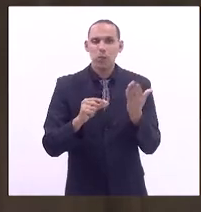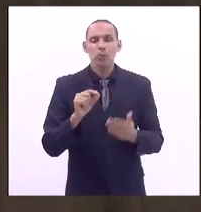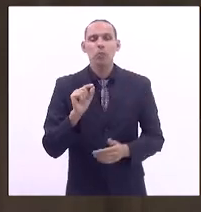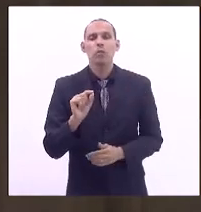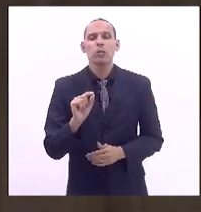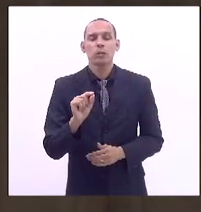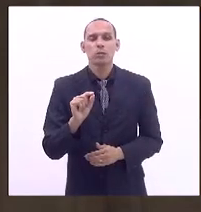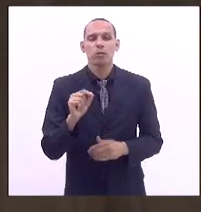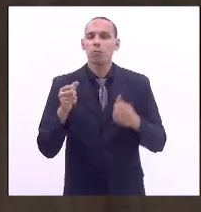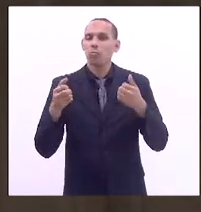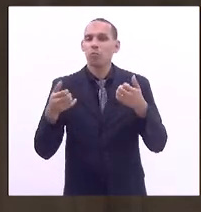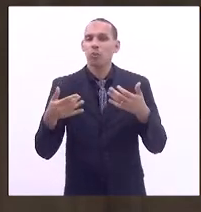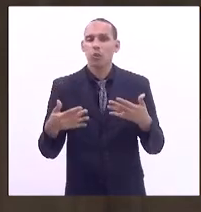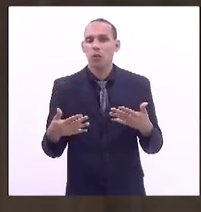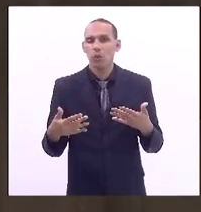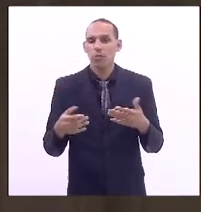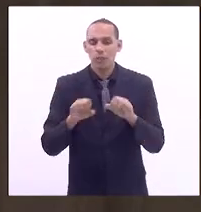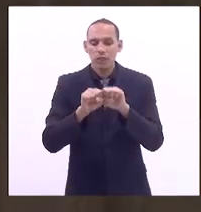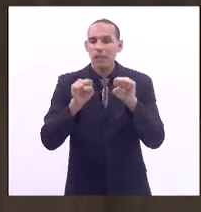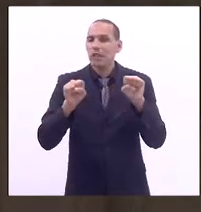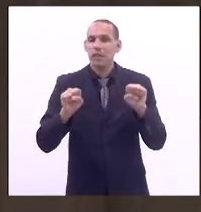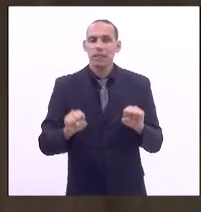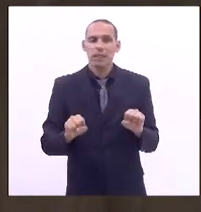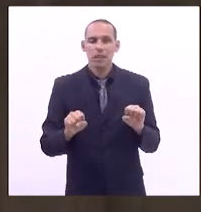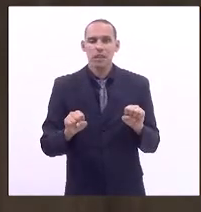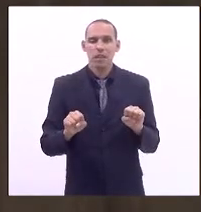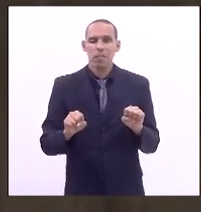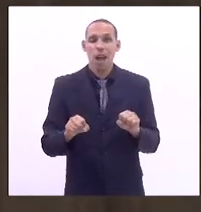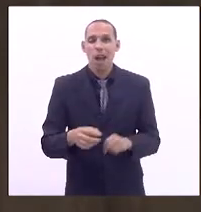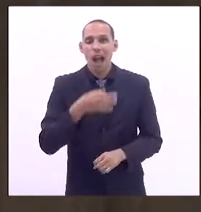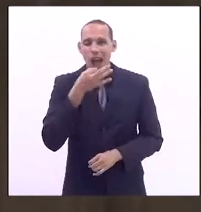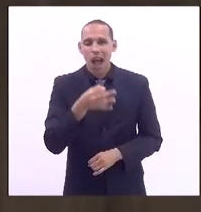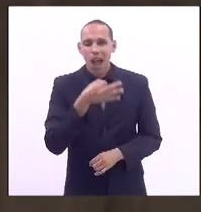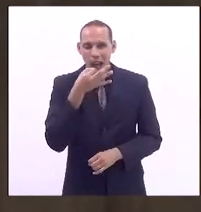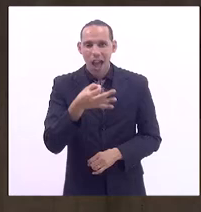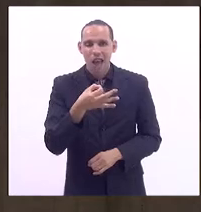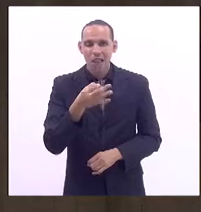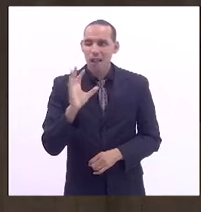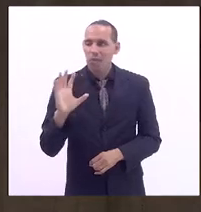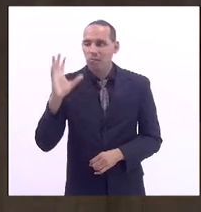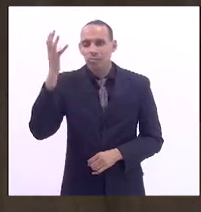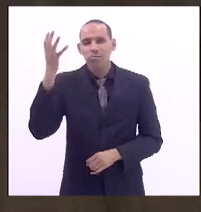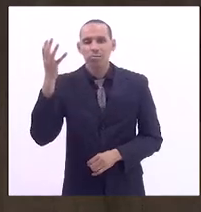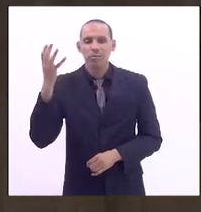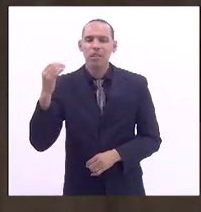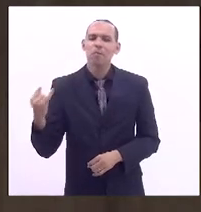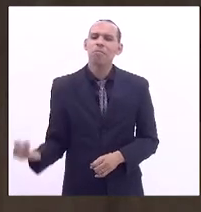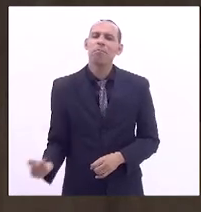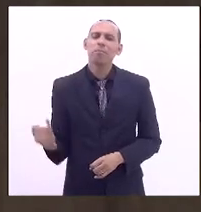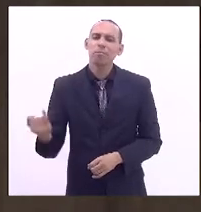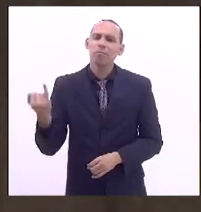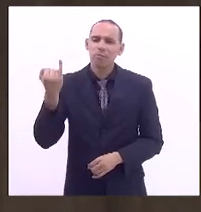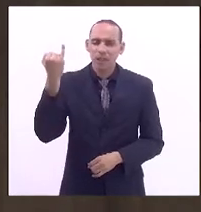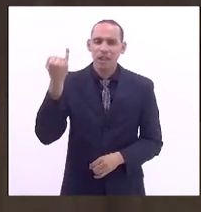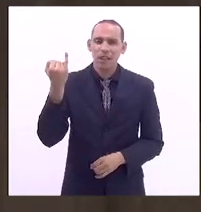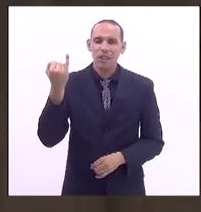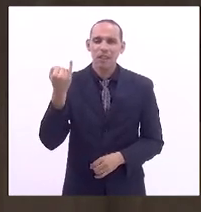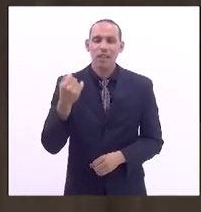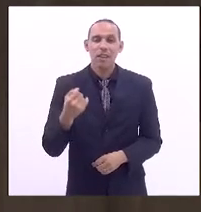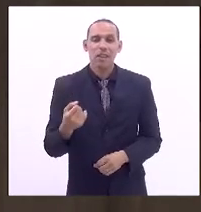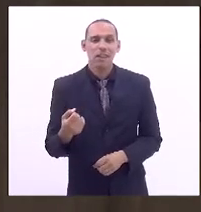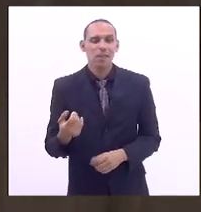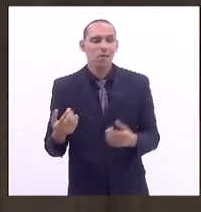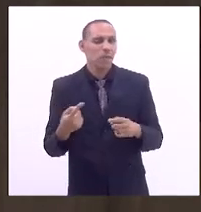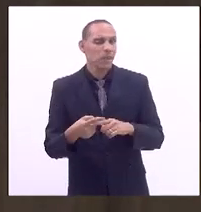fala a respeito do sistema de alarme de desastres que é muito fundamental justamente